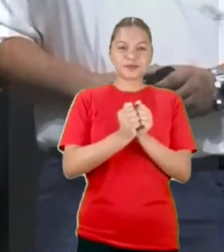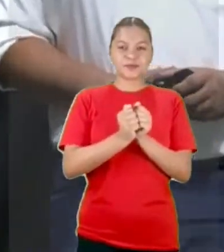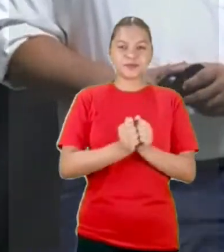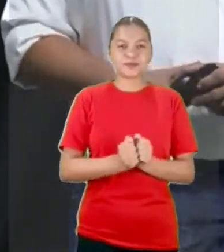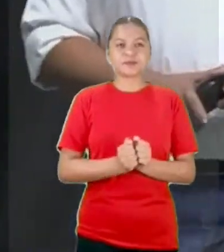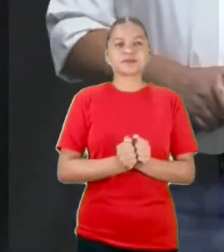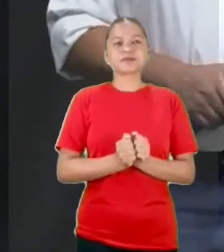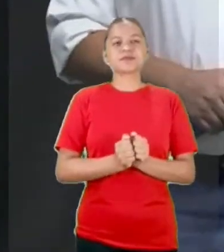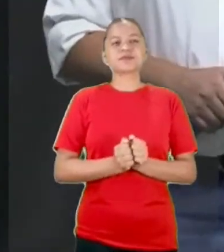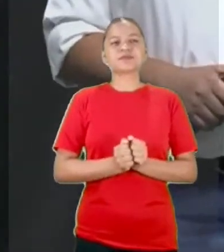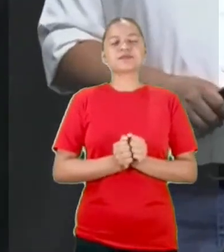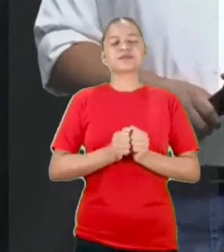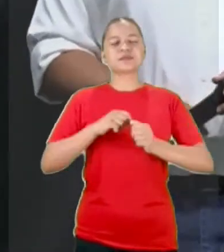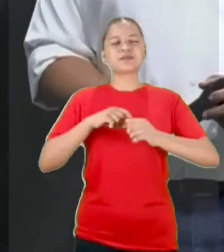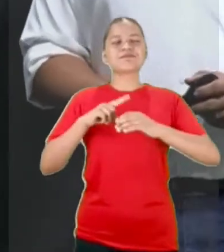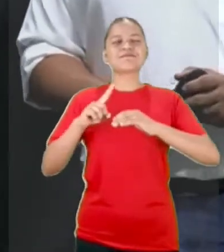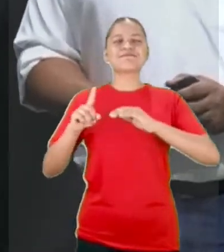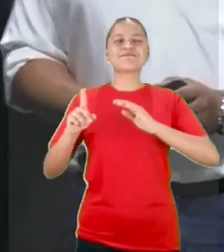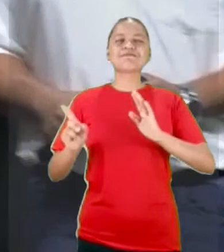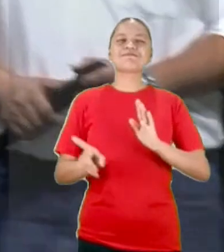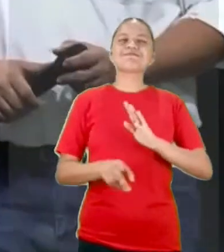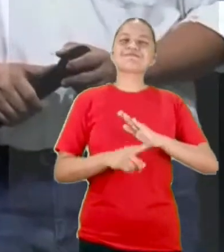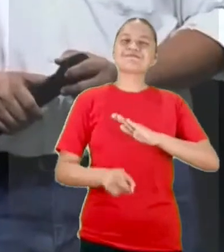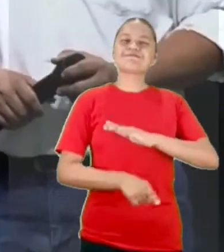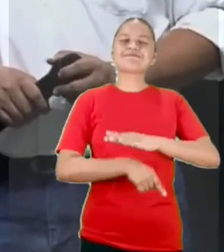Do fundo dos nossos corações,